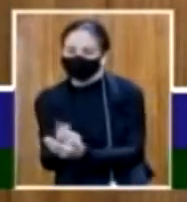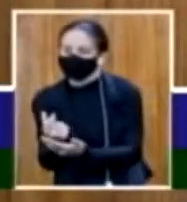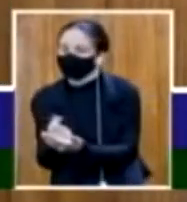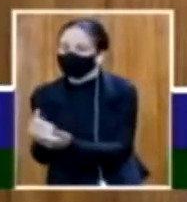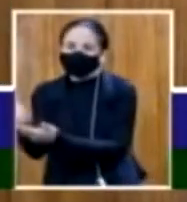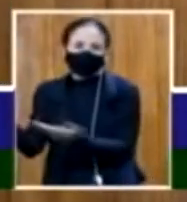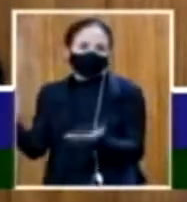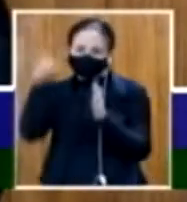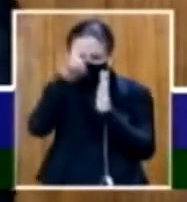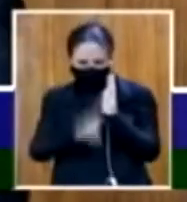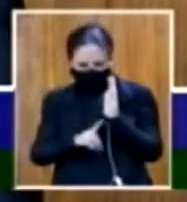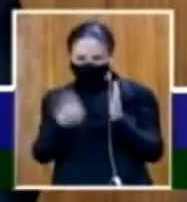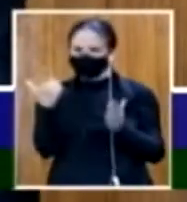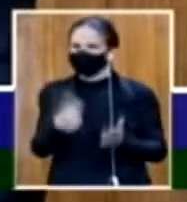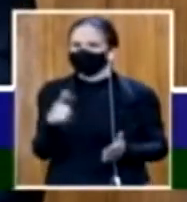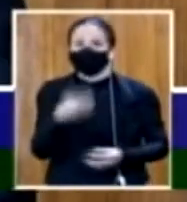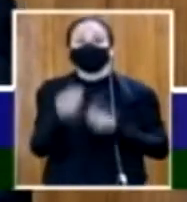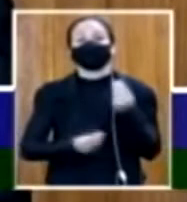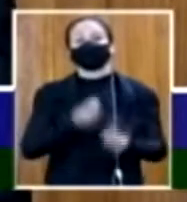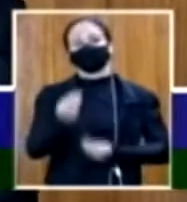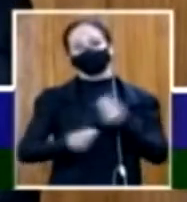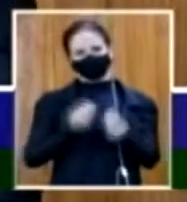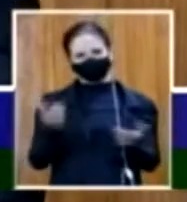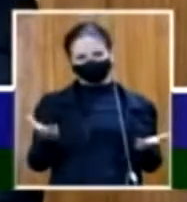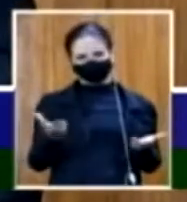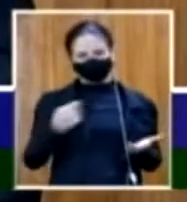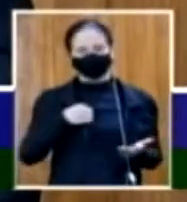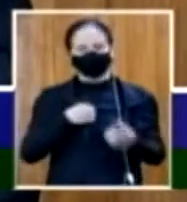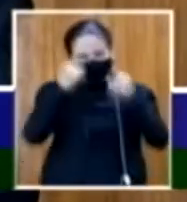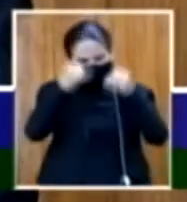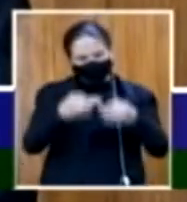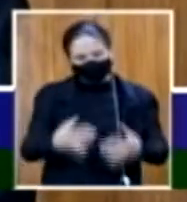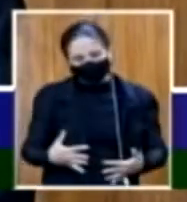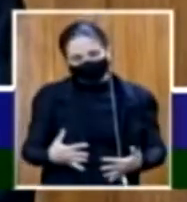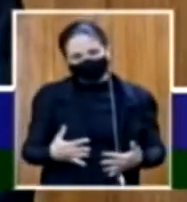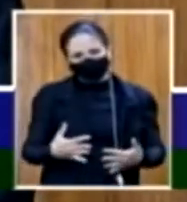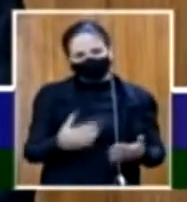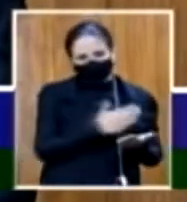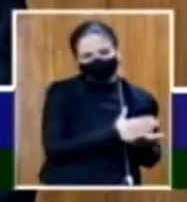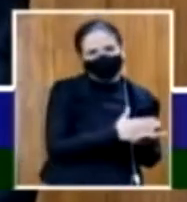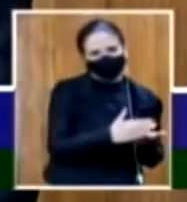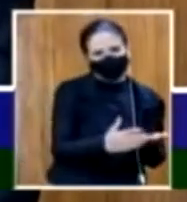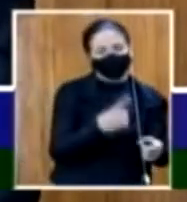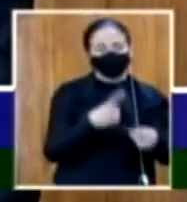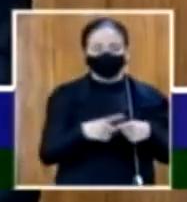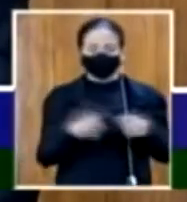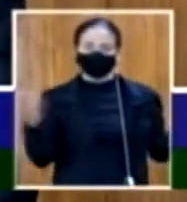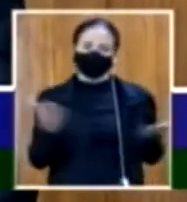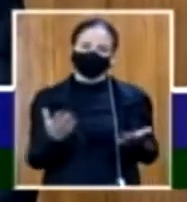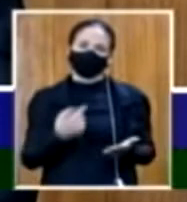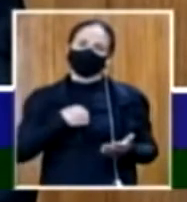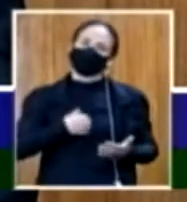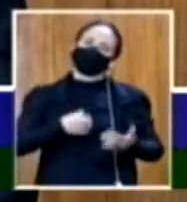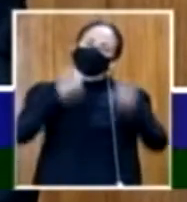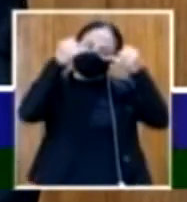dignidade. Bom, eu fiz essa introdução porque hoje, como eu disse, nós